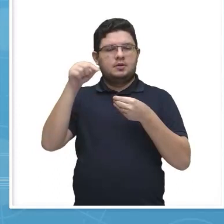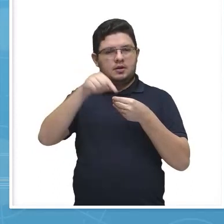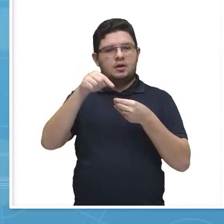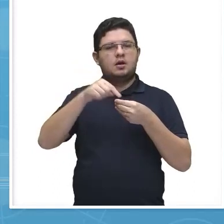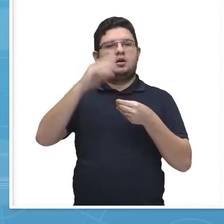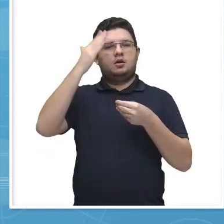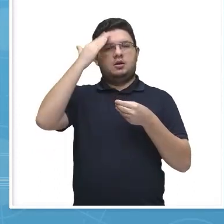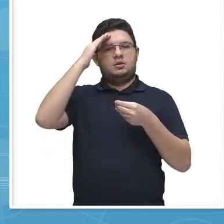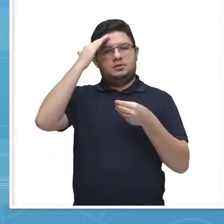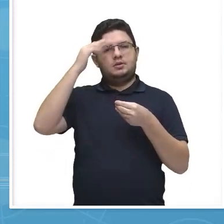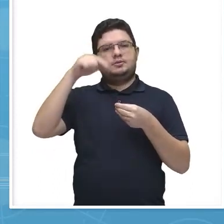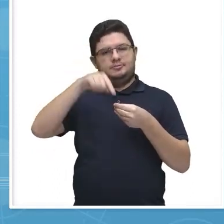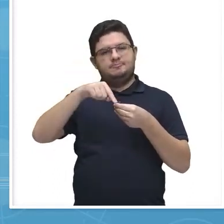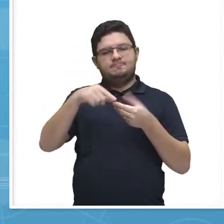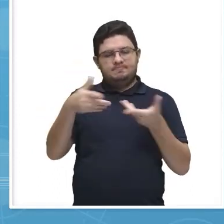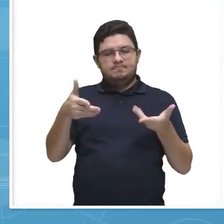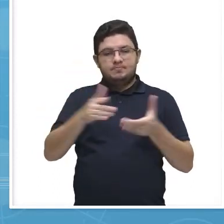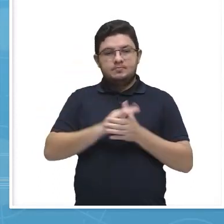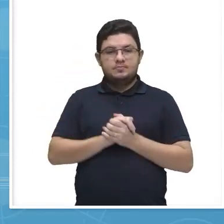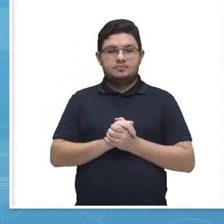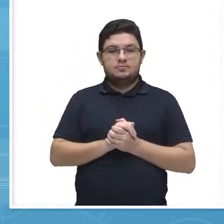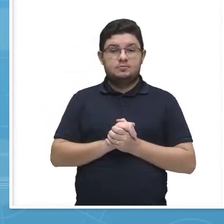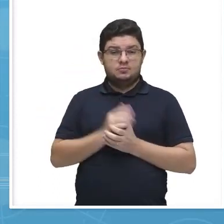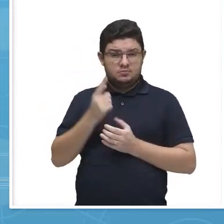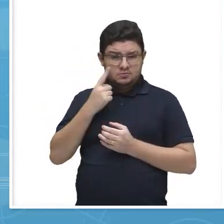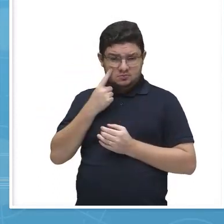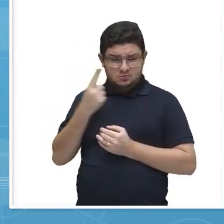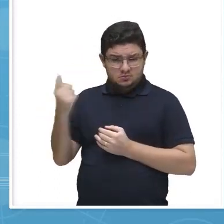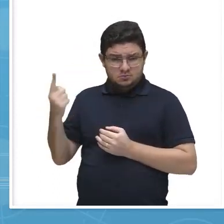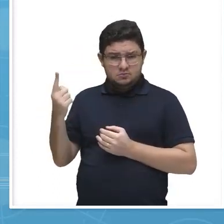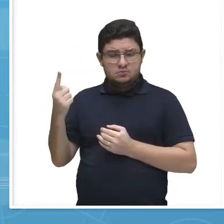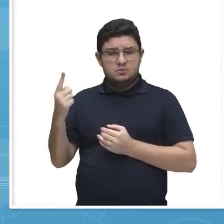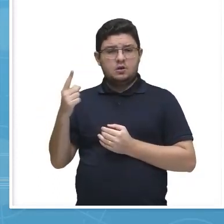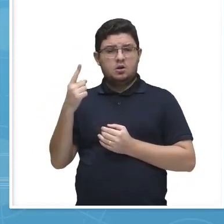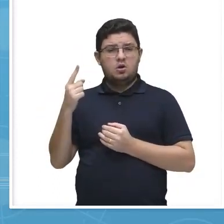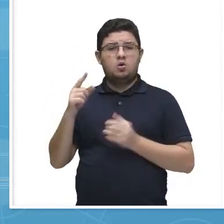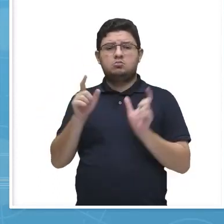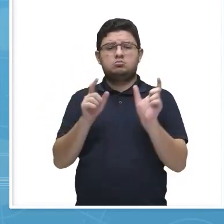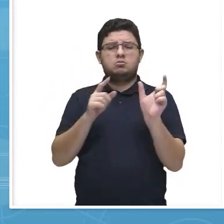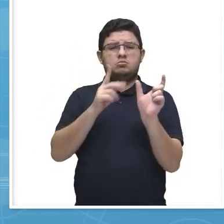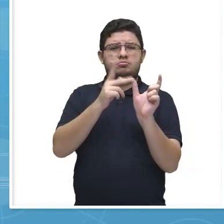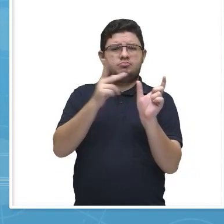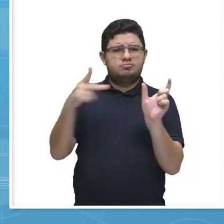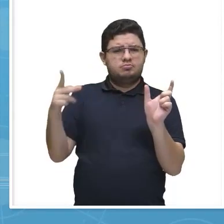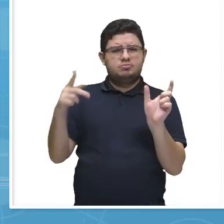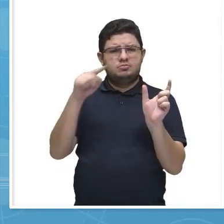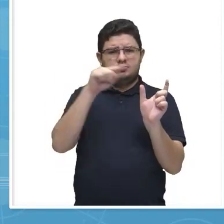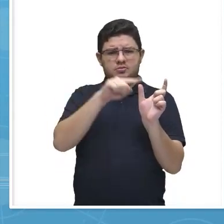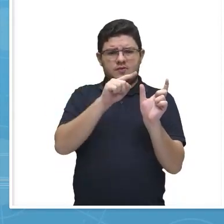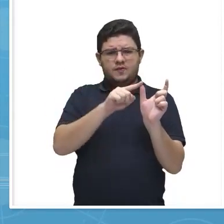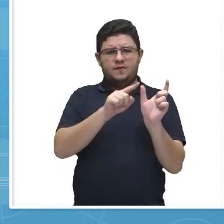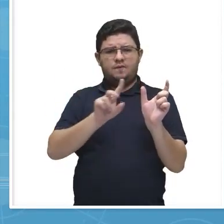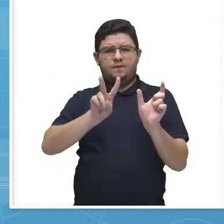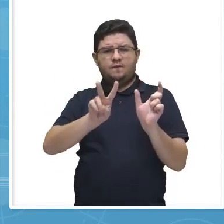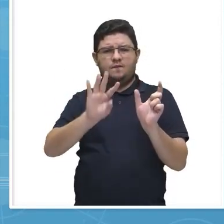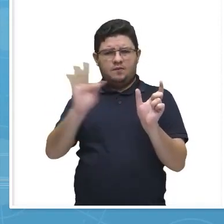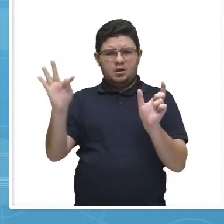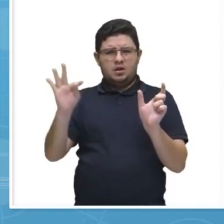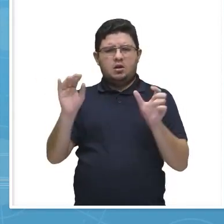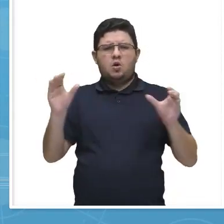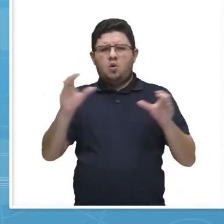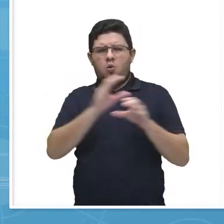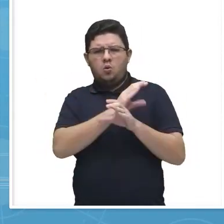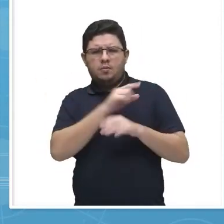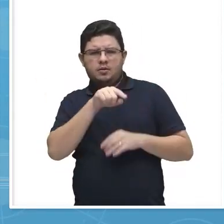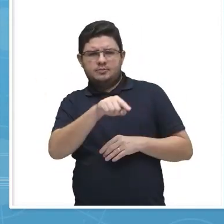eu entender, certo? Porque eles não podem sozinhos constituir o predicado. Eles não podem, eles não são